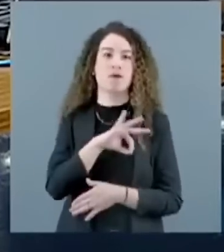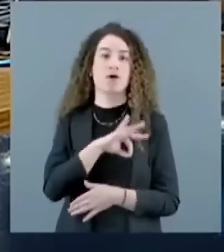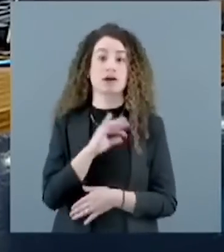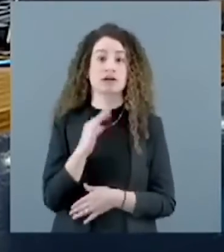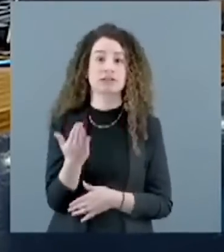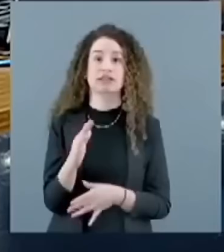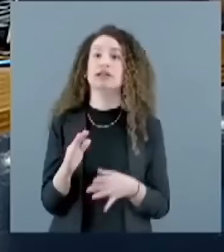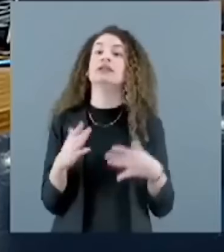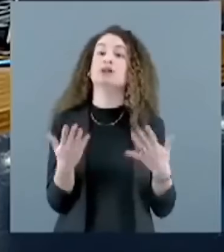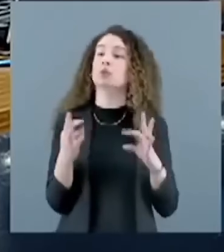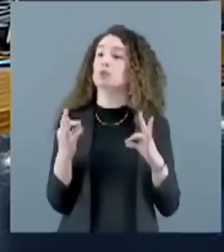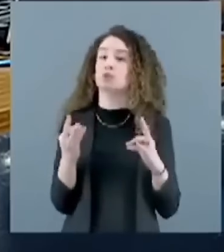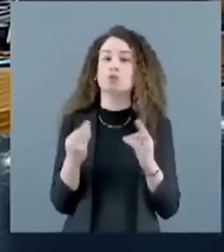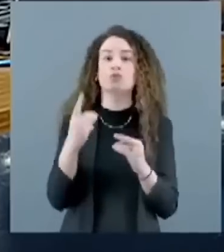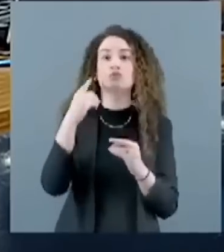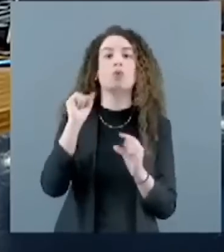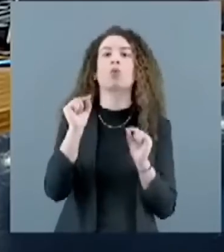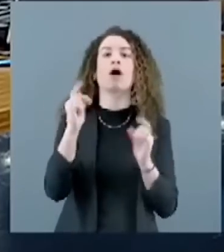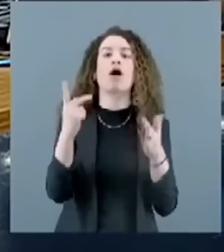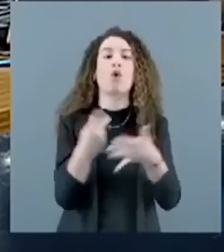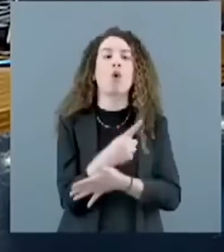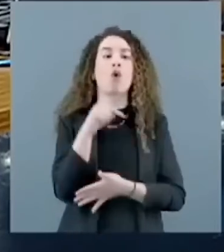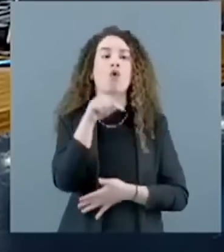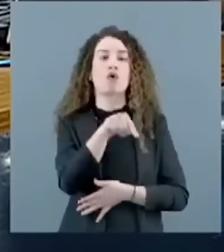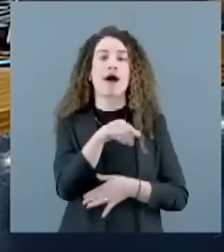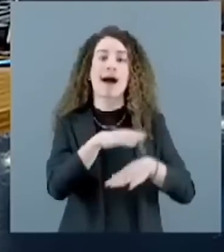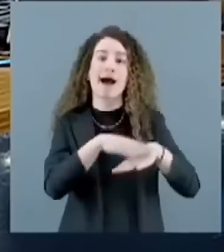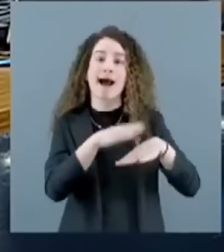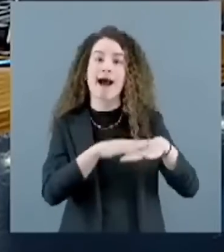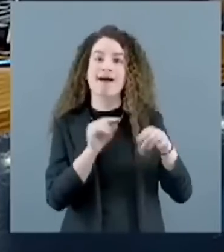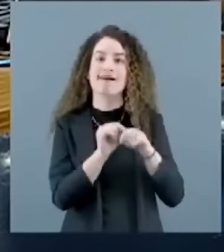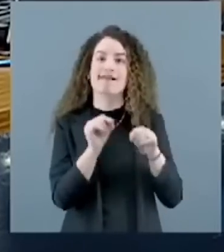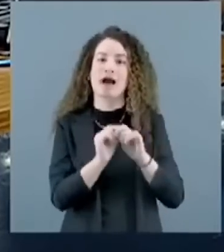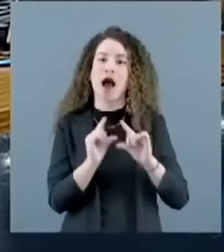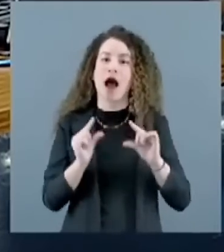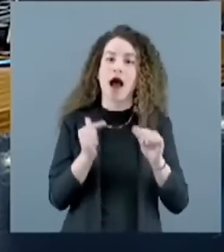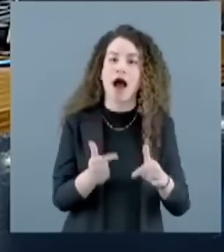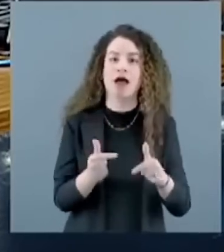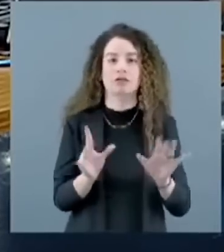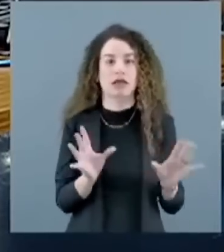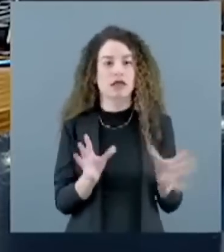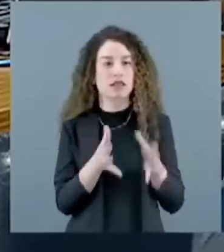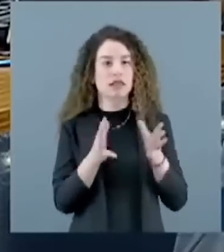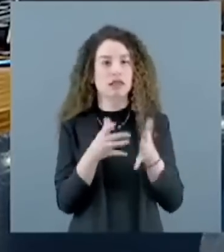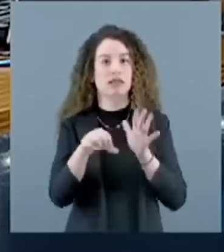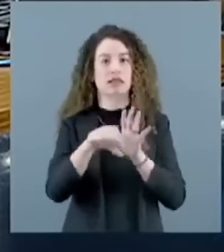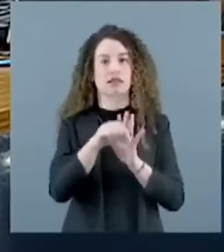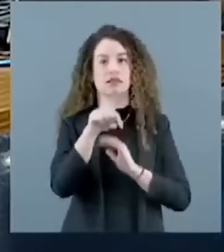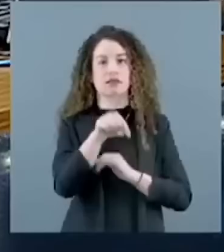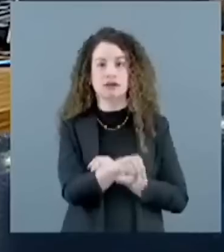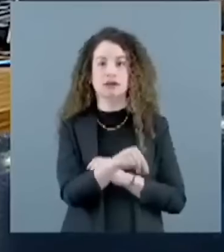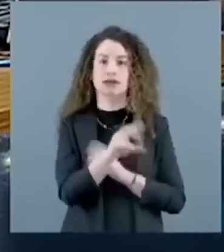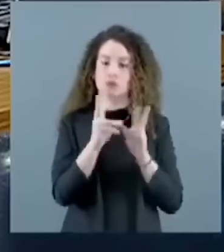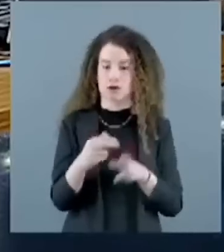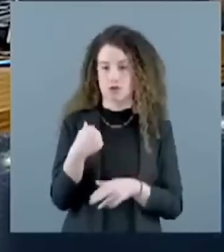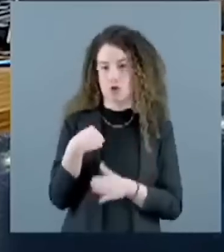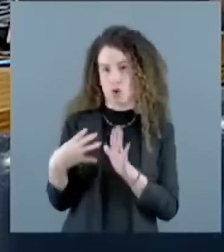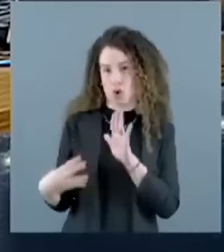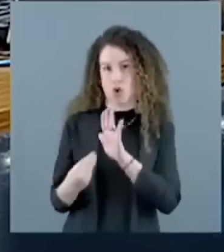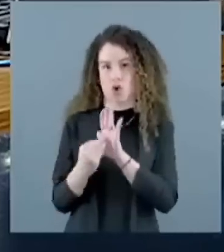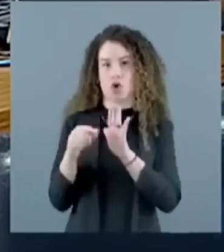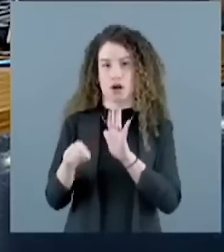o que ele fez em relação a esses atos de incitamento, etc., incitação, como eu coloquei na leitura